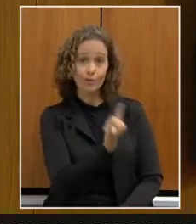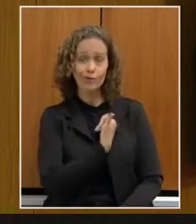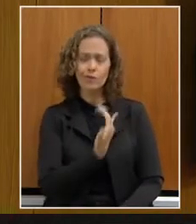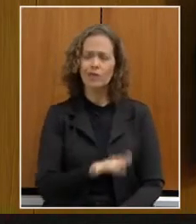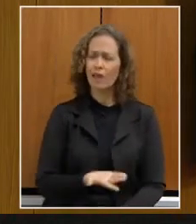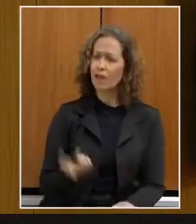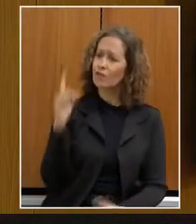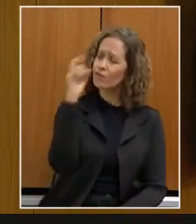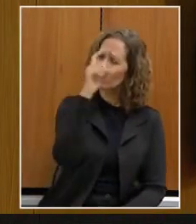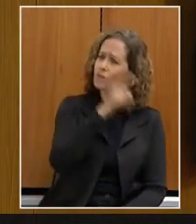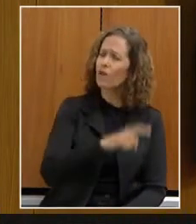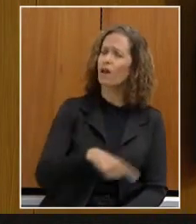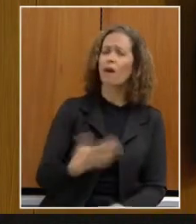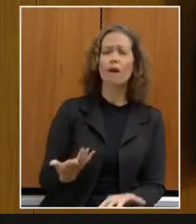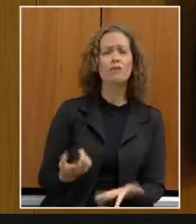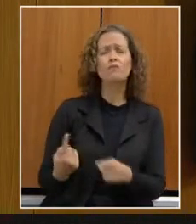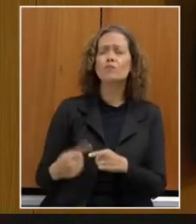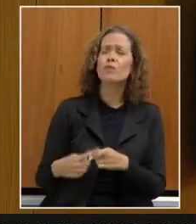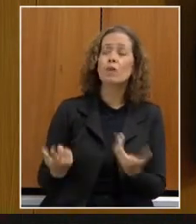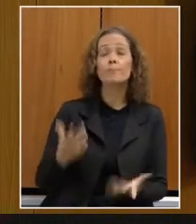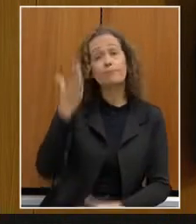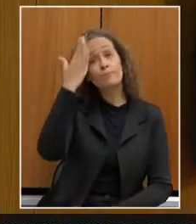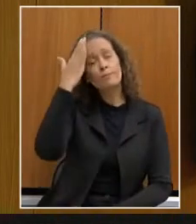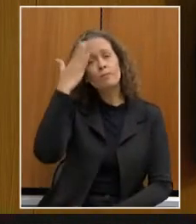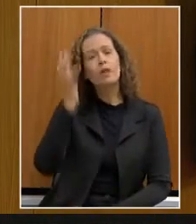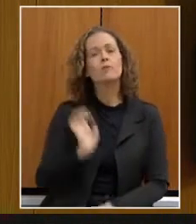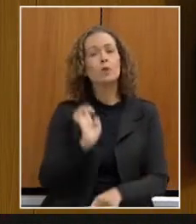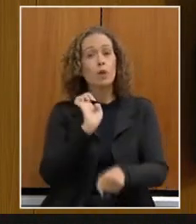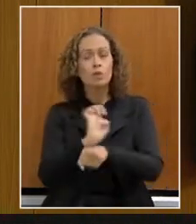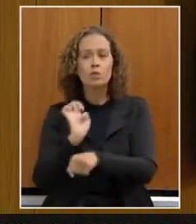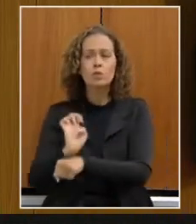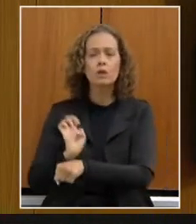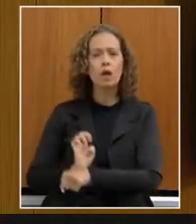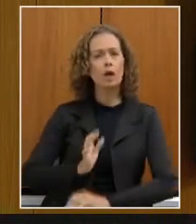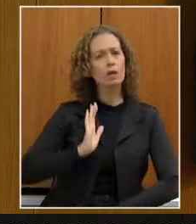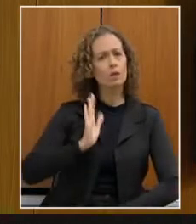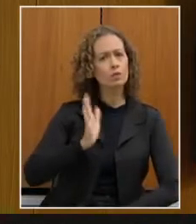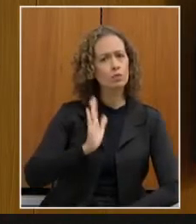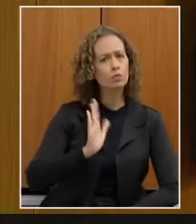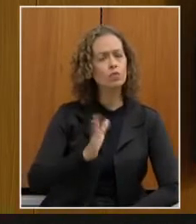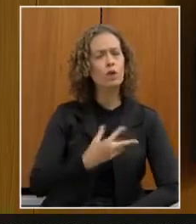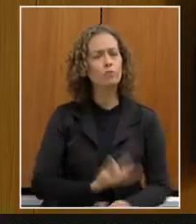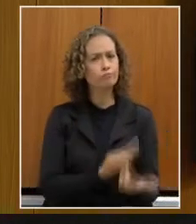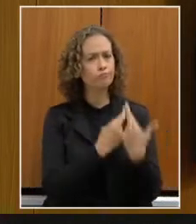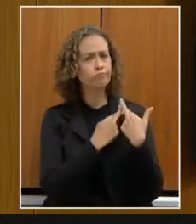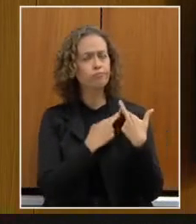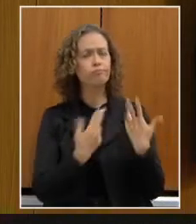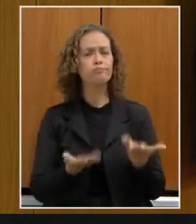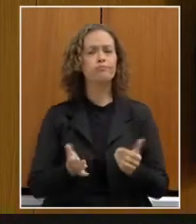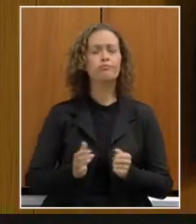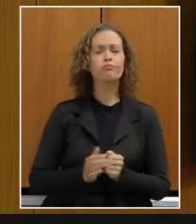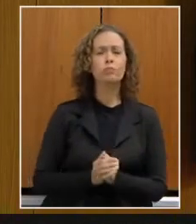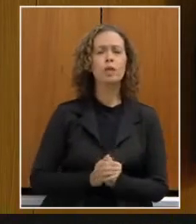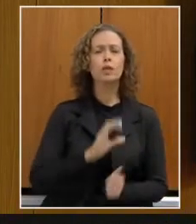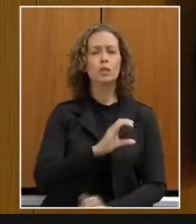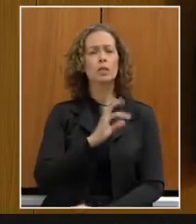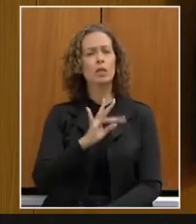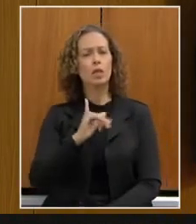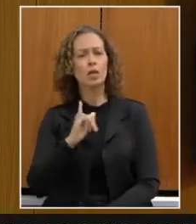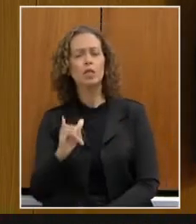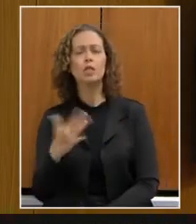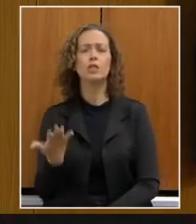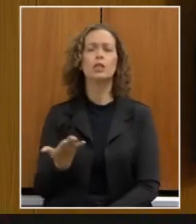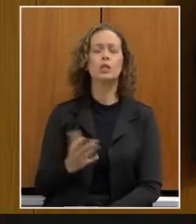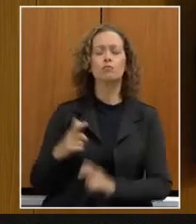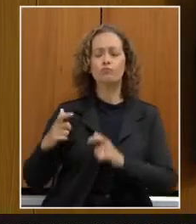a gente sabe que o Estado tem feito a sua parte, mantido leitos, feia Maria, CTI, que tem passado recursos,